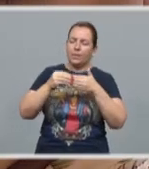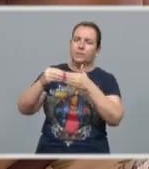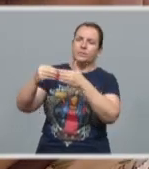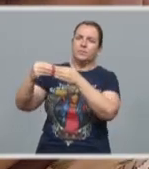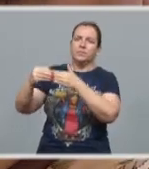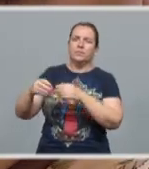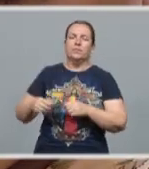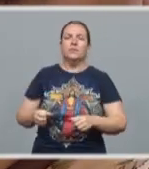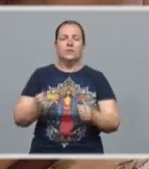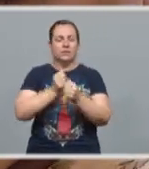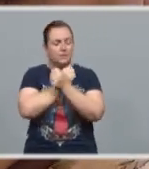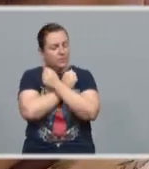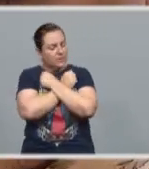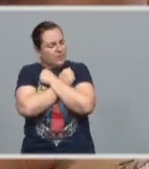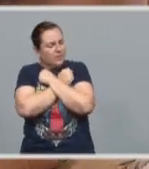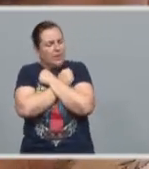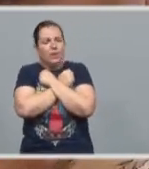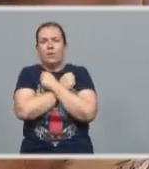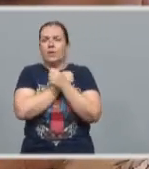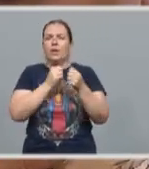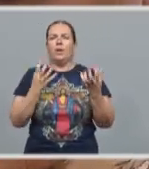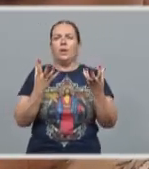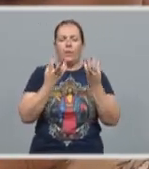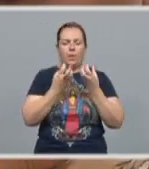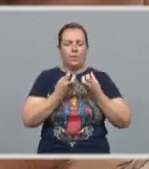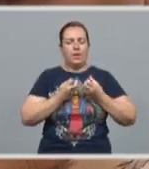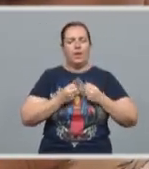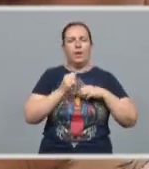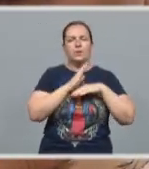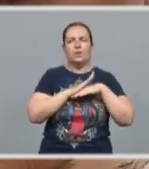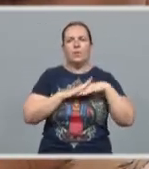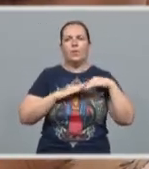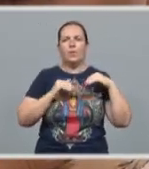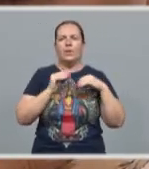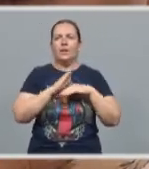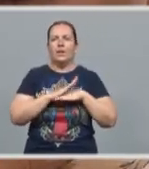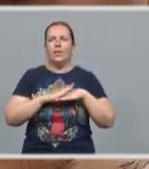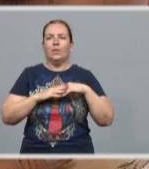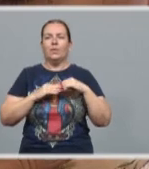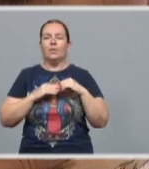envia-me pra ser o seu abraço